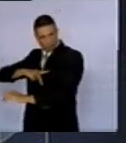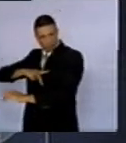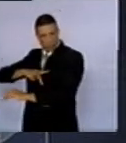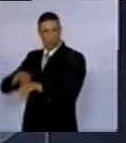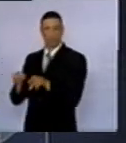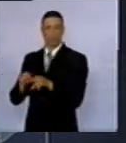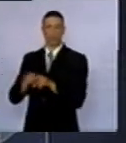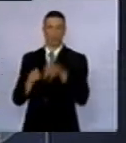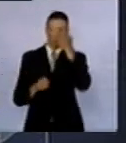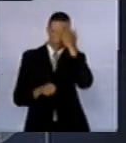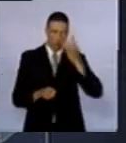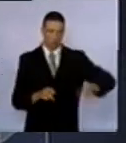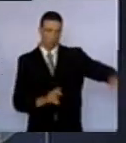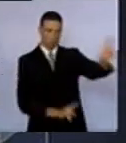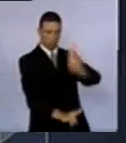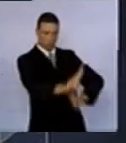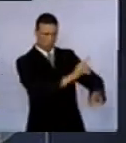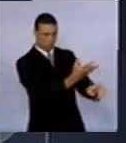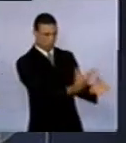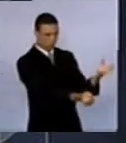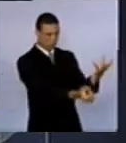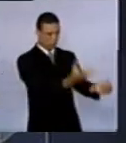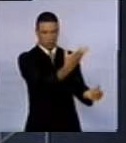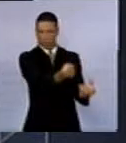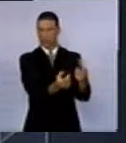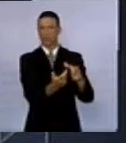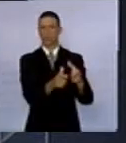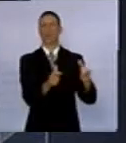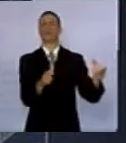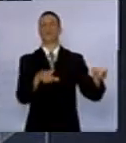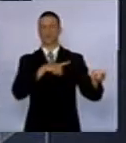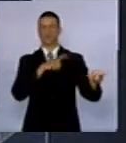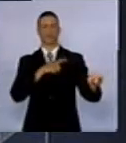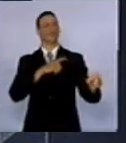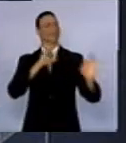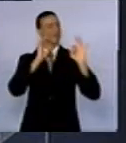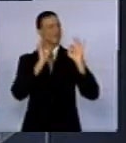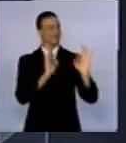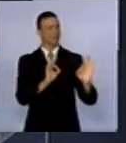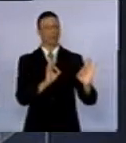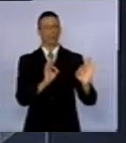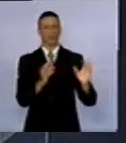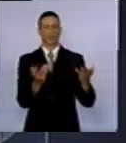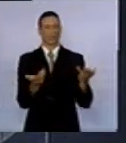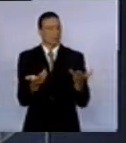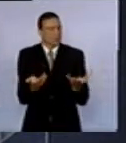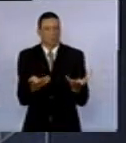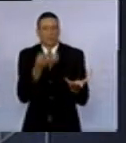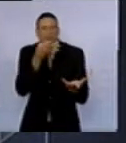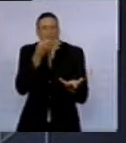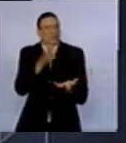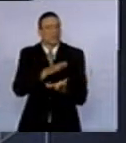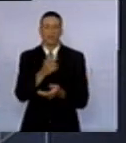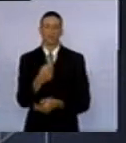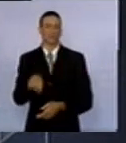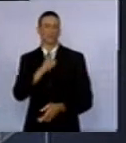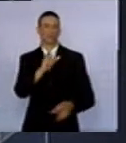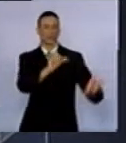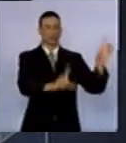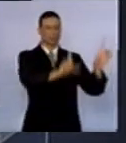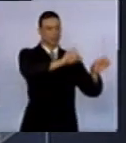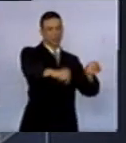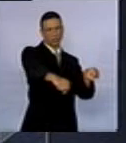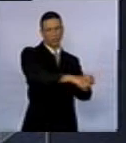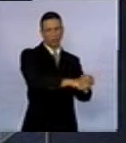do público é plena, ou seja, não há que se falar em depauperação da programação de TV a cabo pela introdução